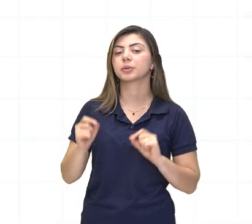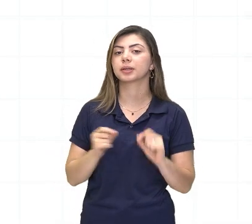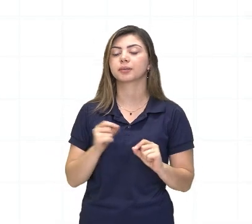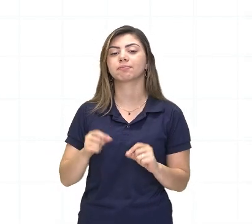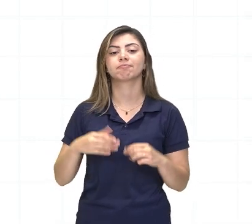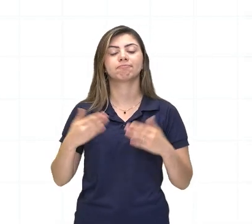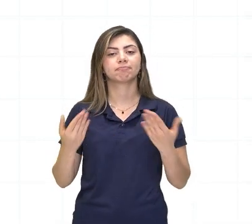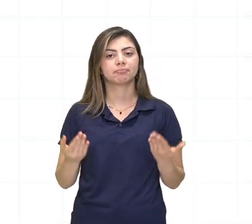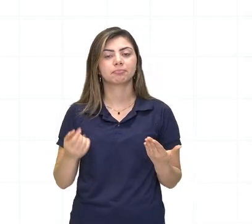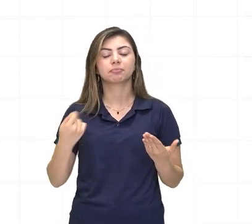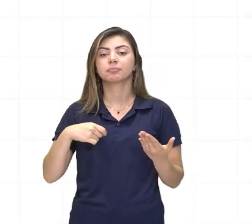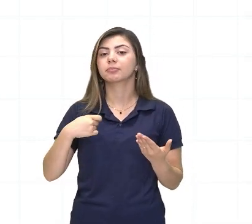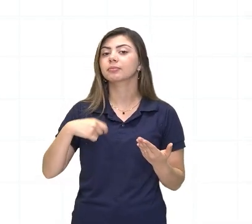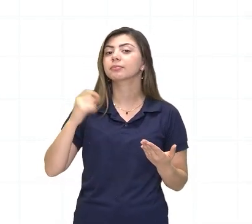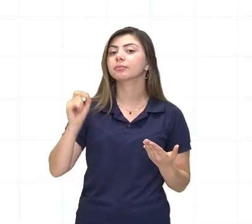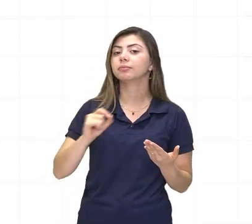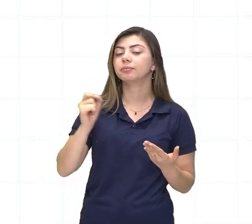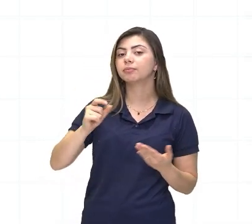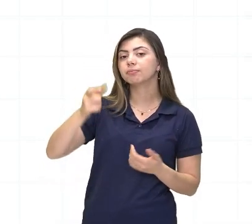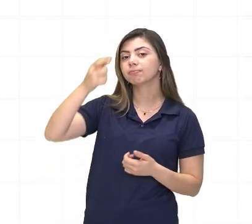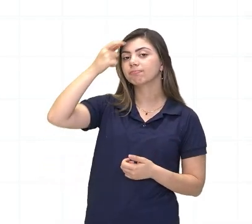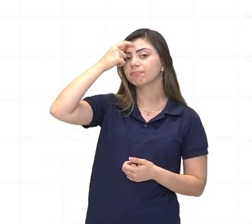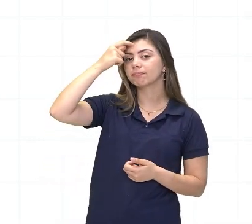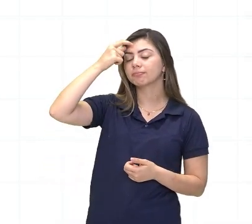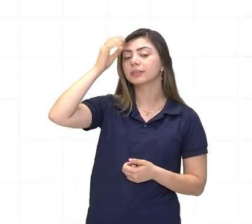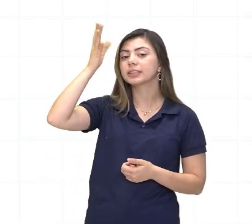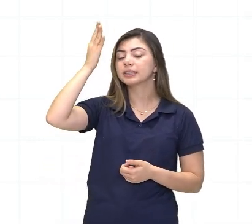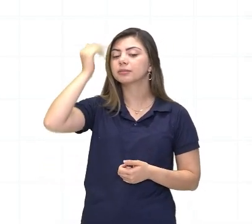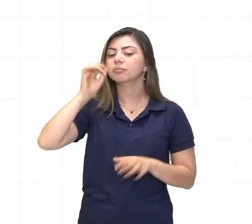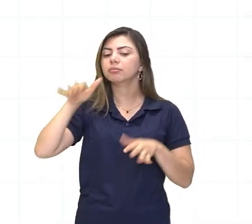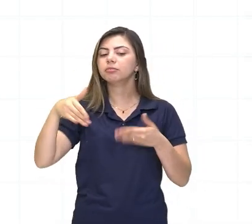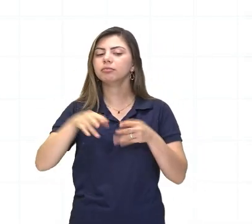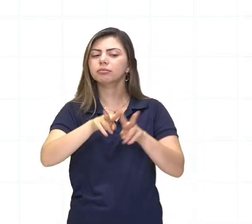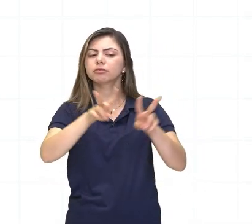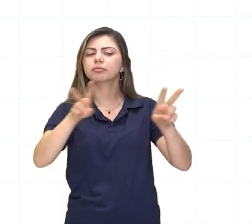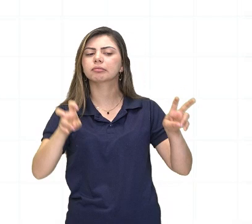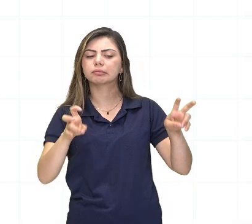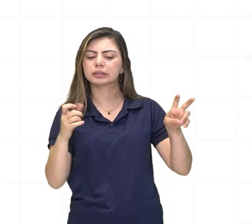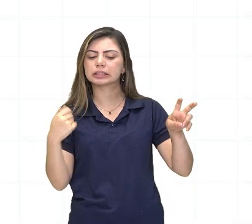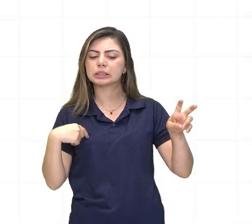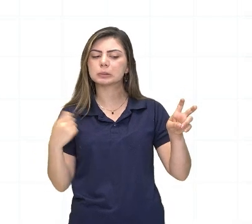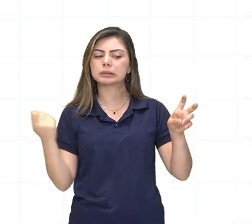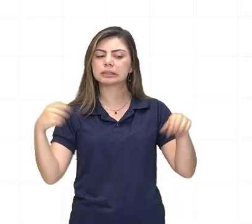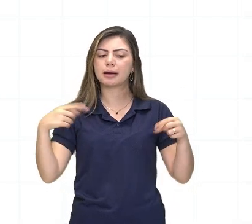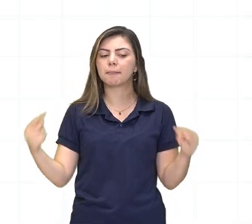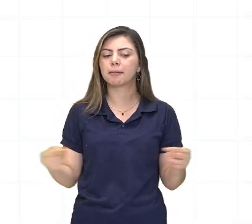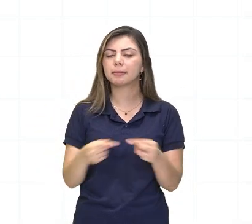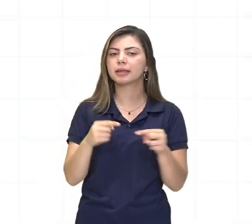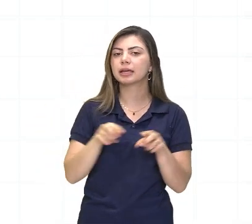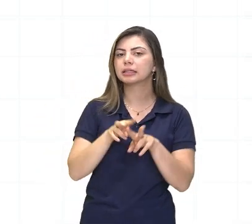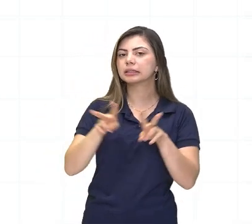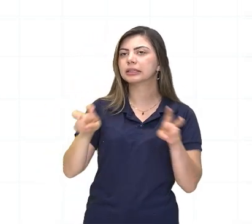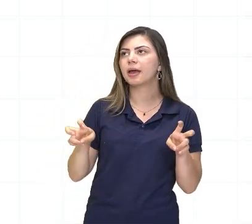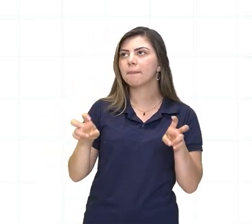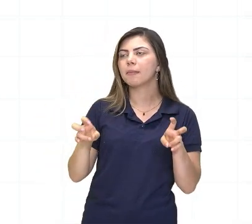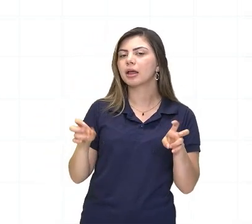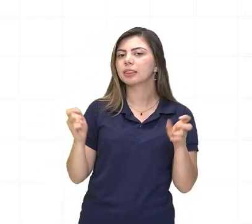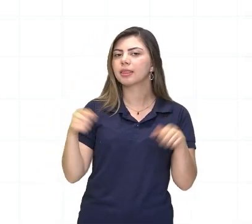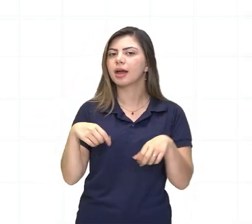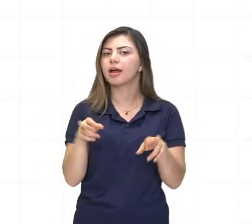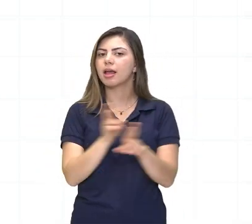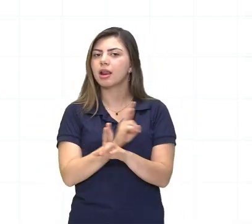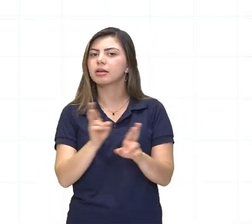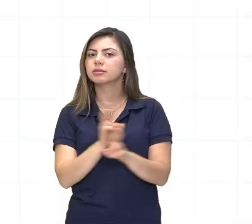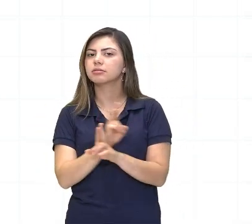ter consciência do tema, sobre o que você pode tratar a respeito daquele tema, sobre